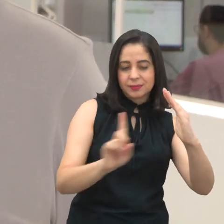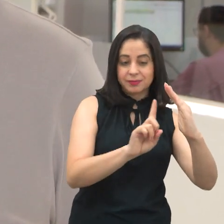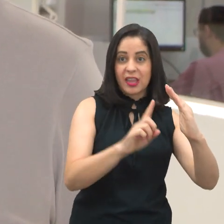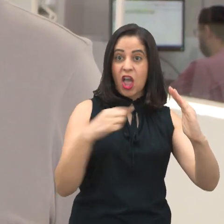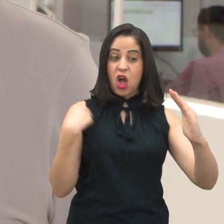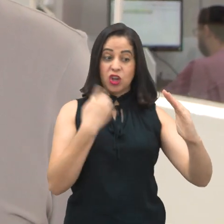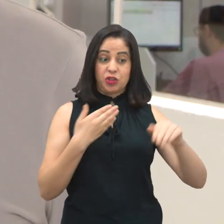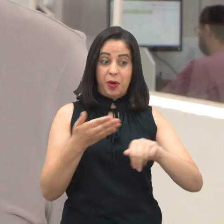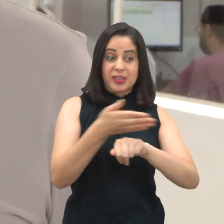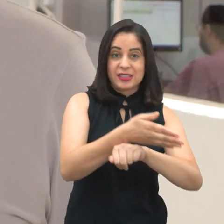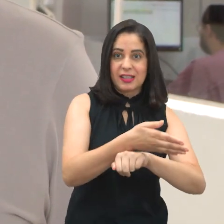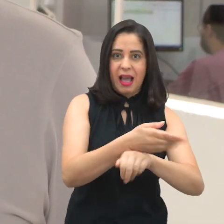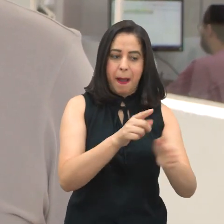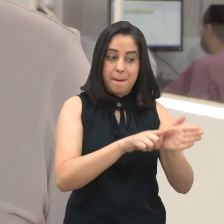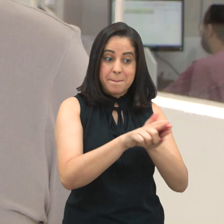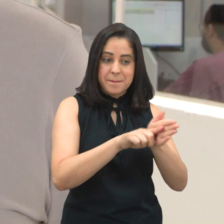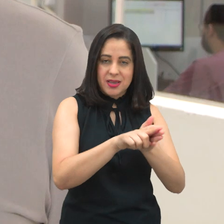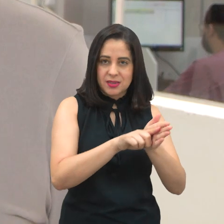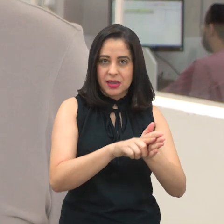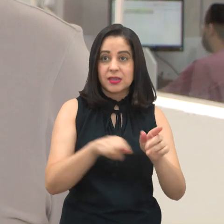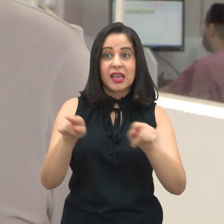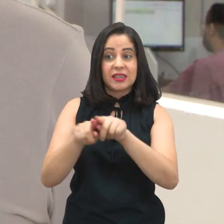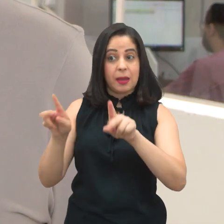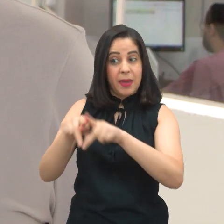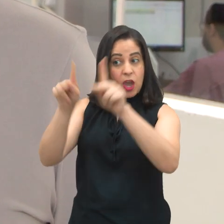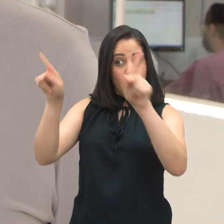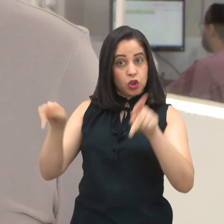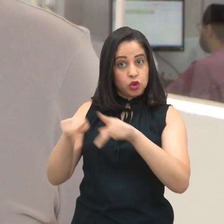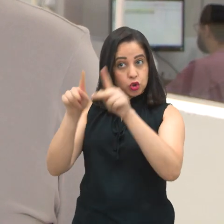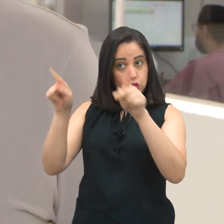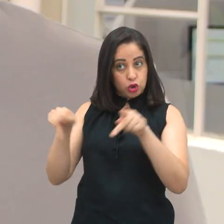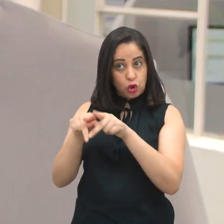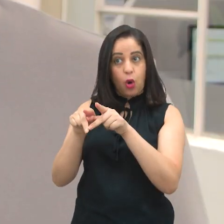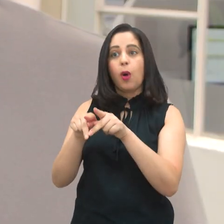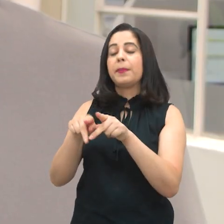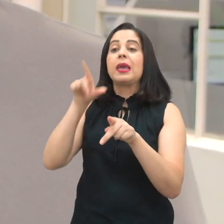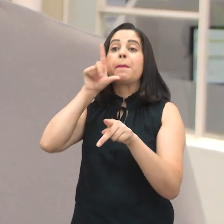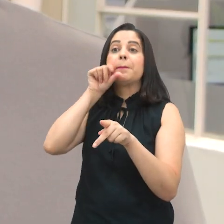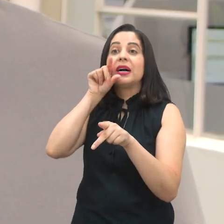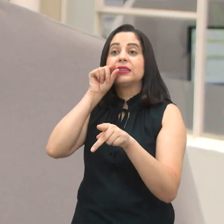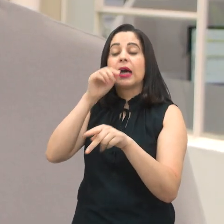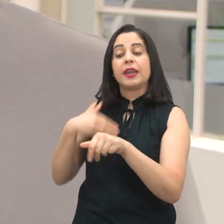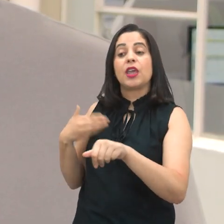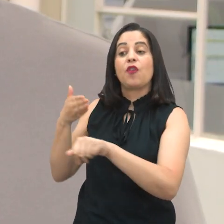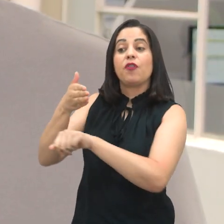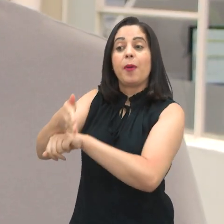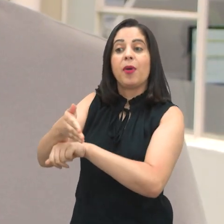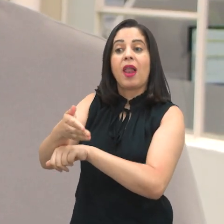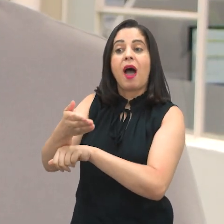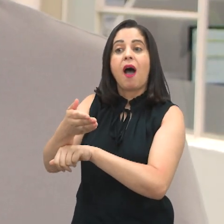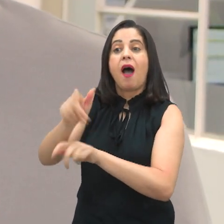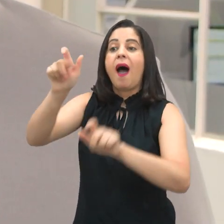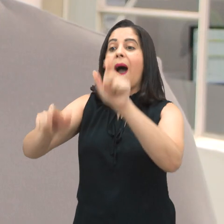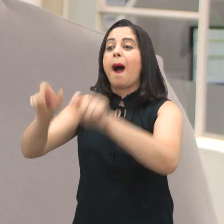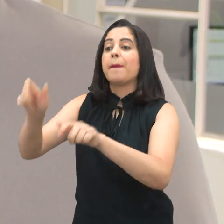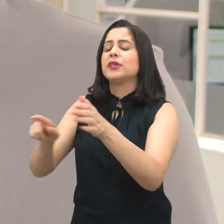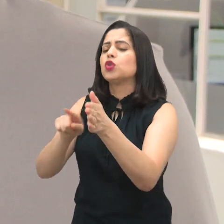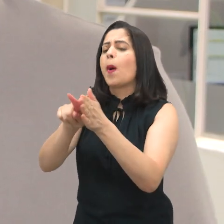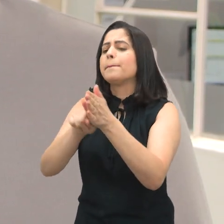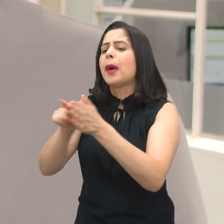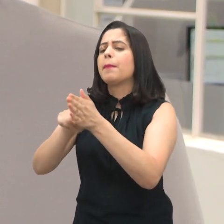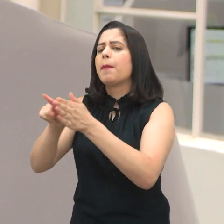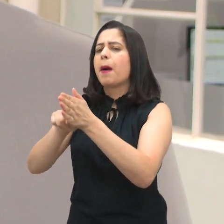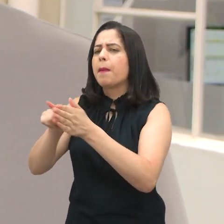ano passado no Shopping Oriente e esse ano estamos no Vale Sul. E também uma ação que também está